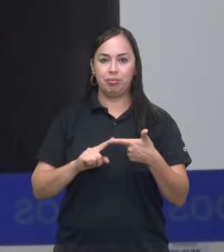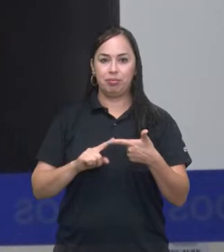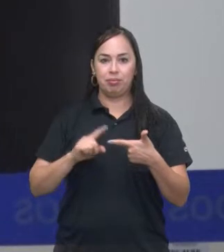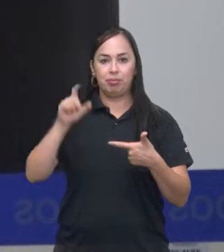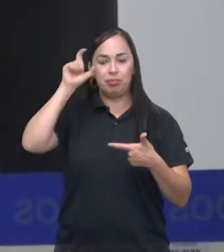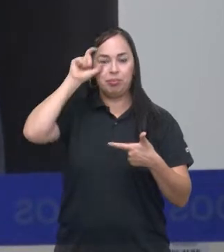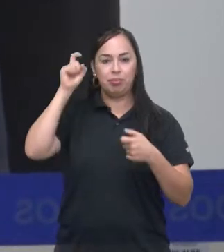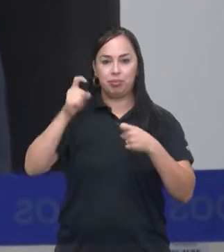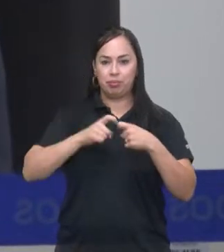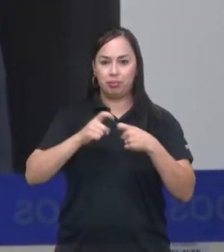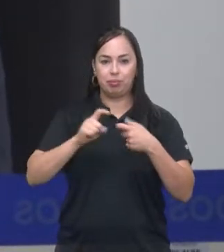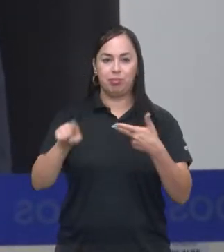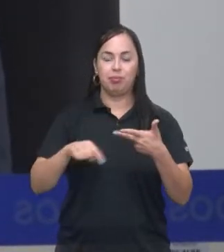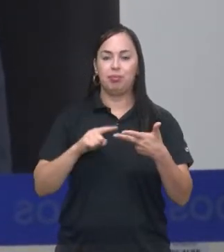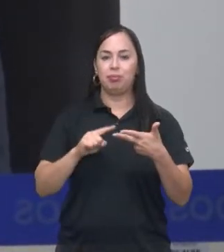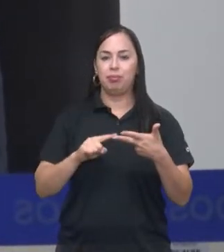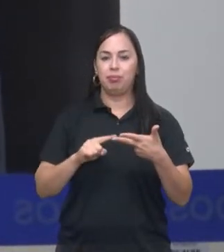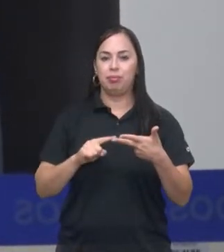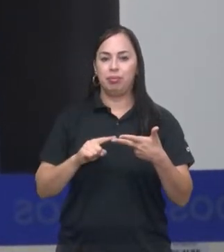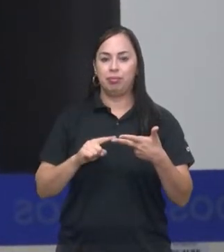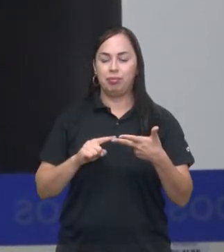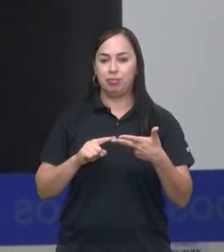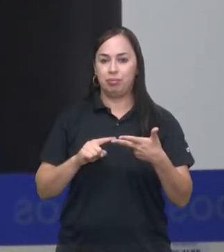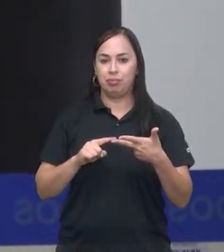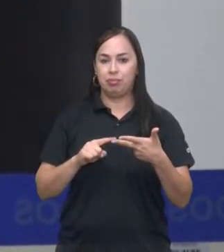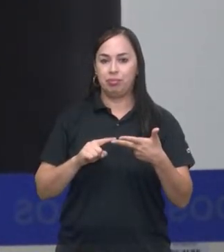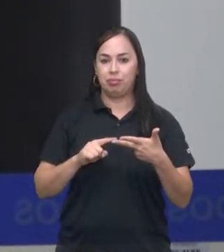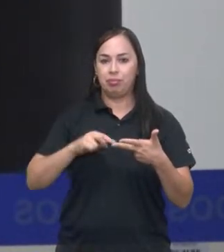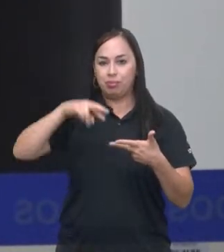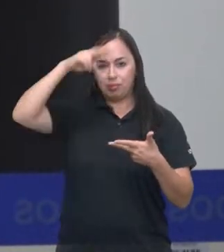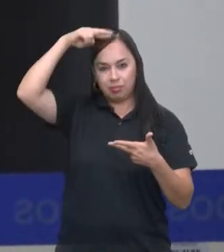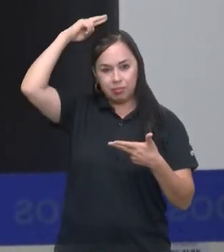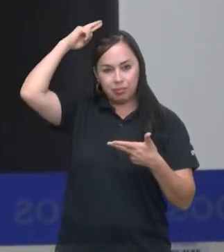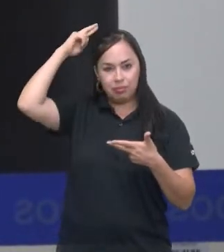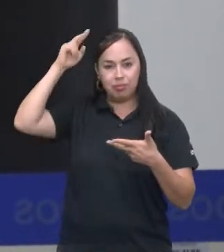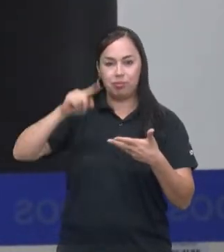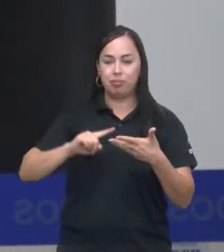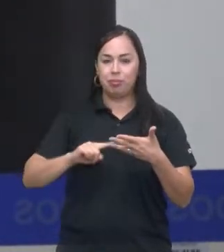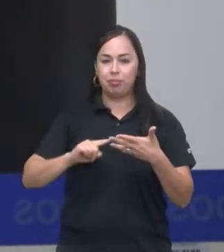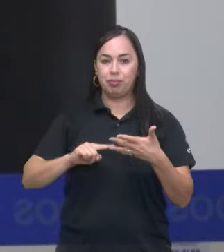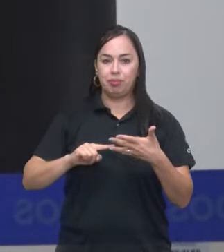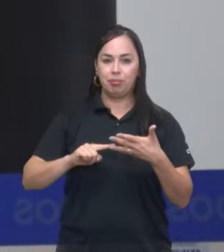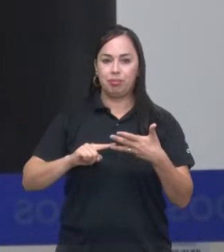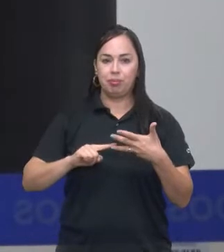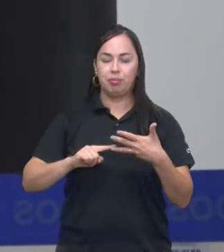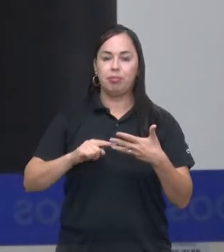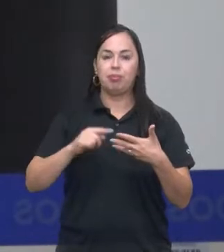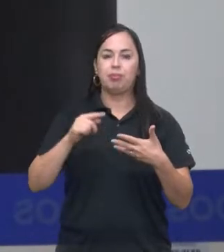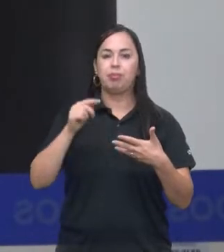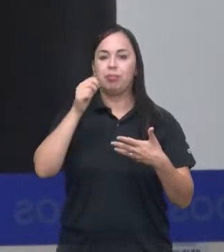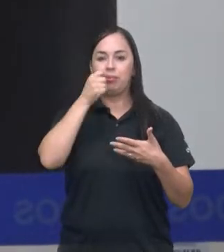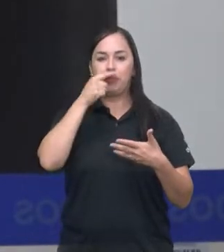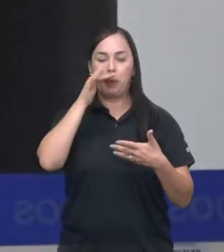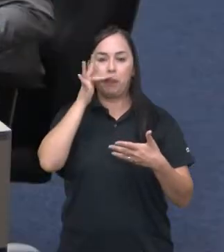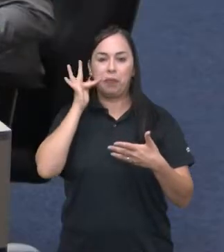Elton, vereador Robertinho da Padaria e vereador Fabião